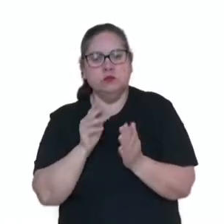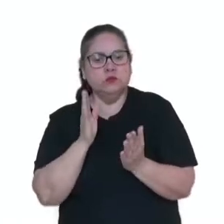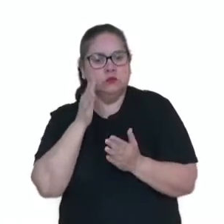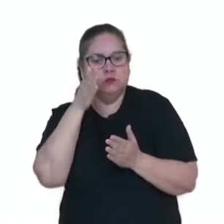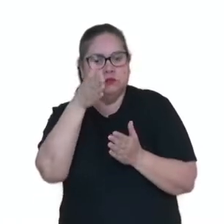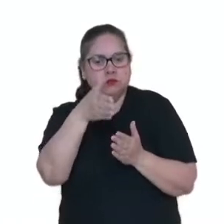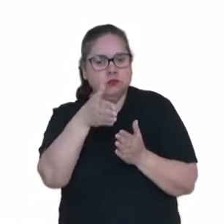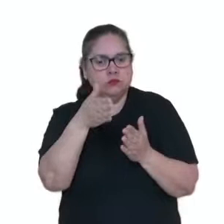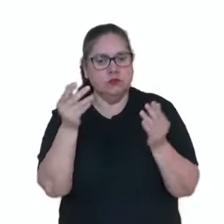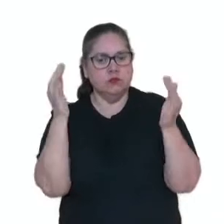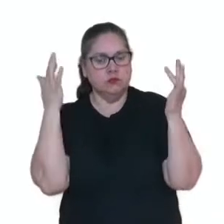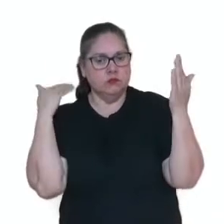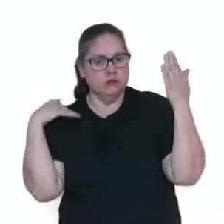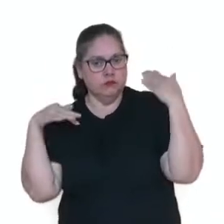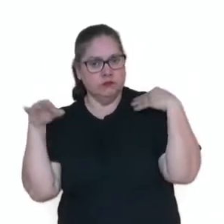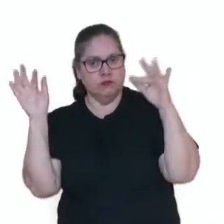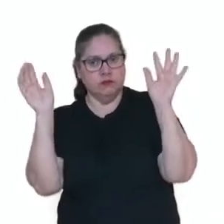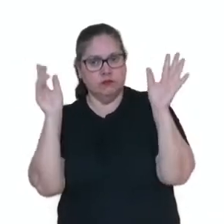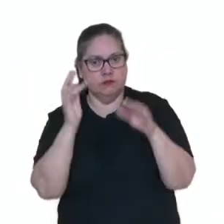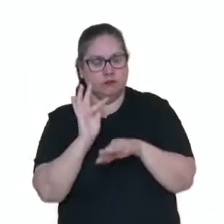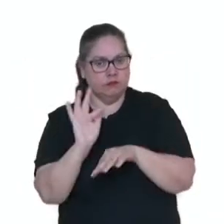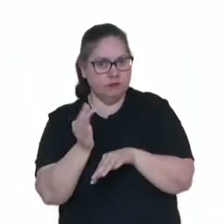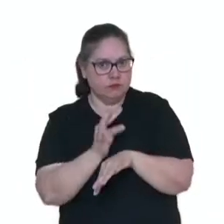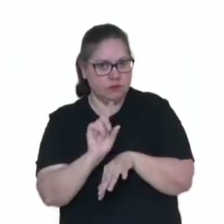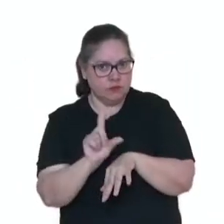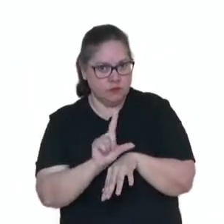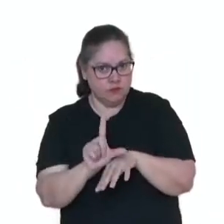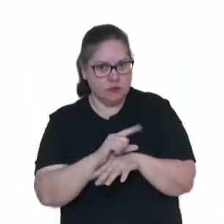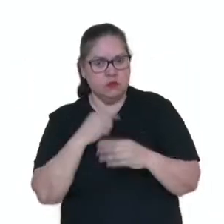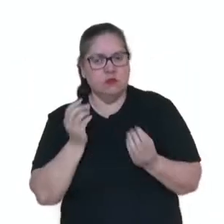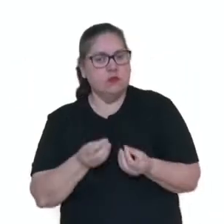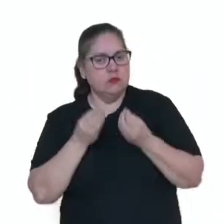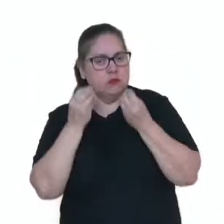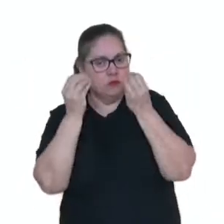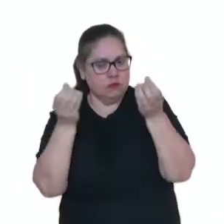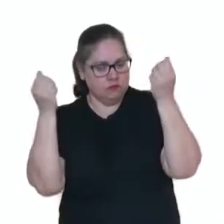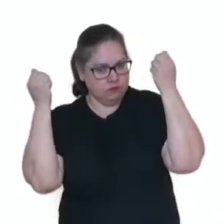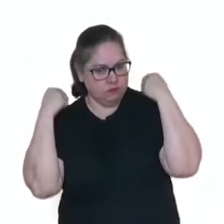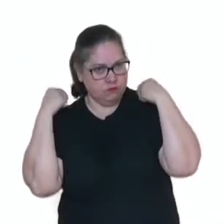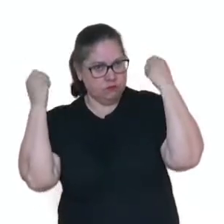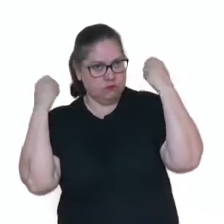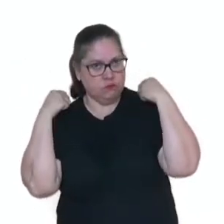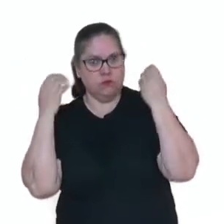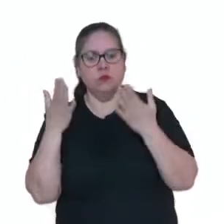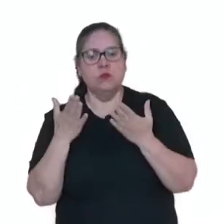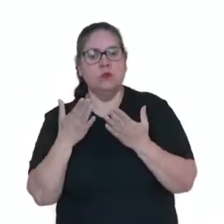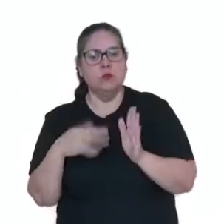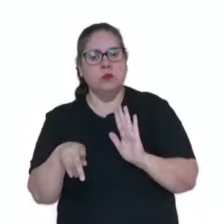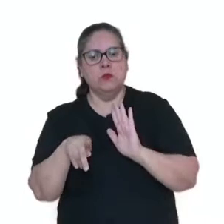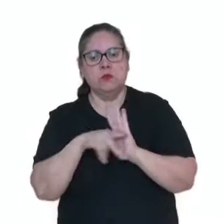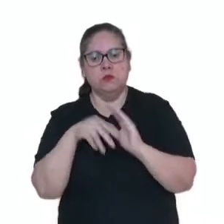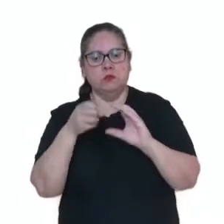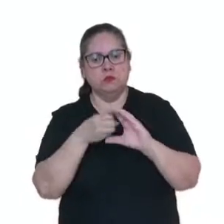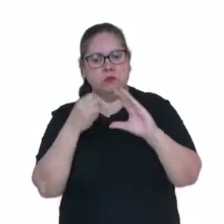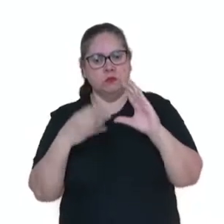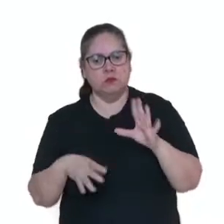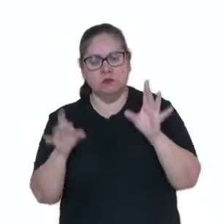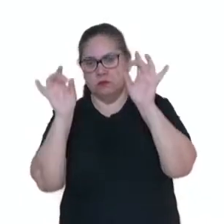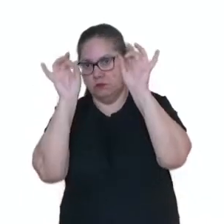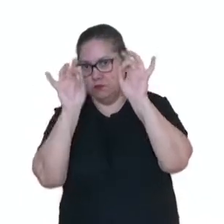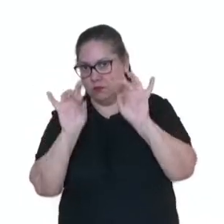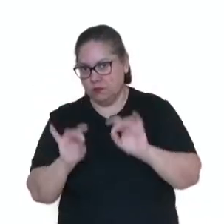o lazer, que oferece um programa de exercícios com características